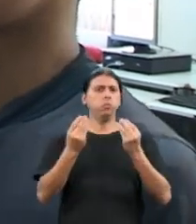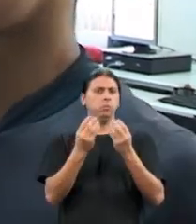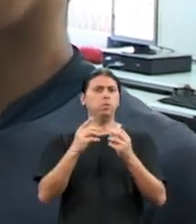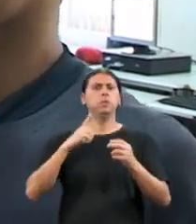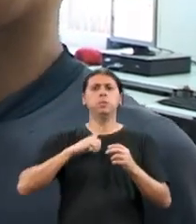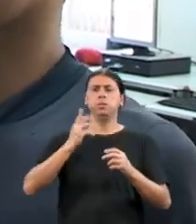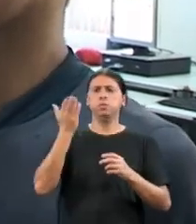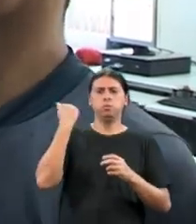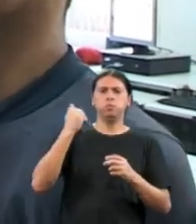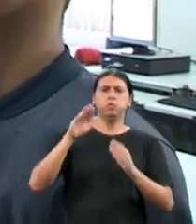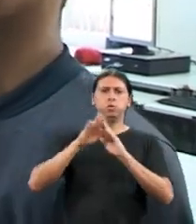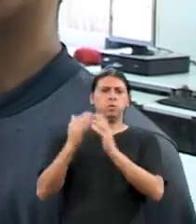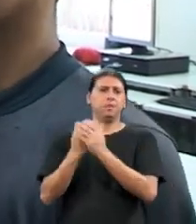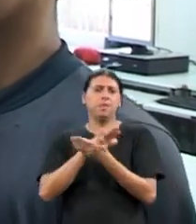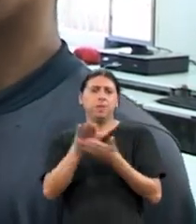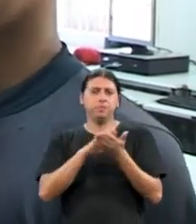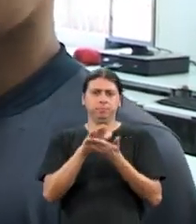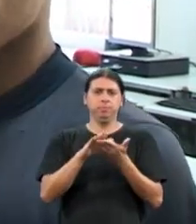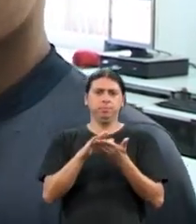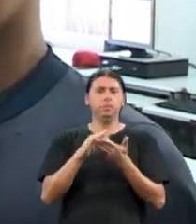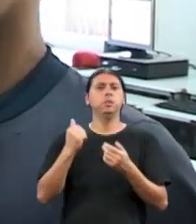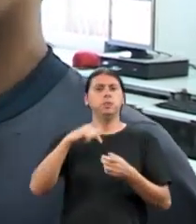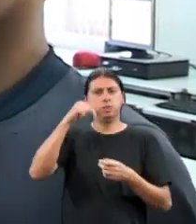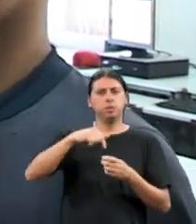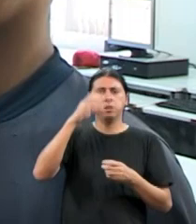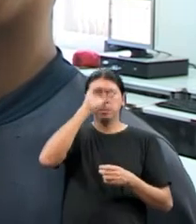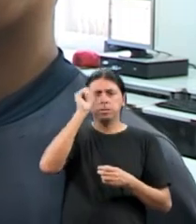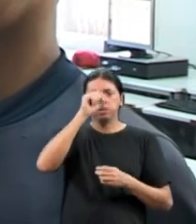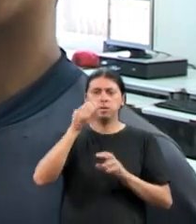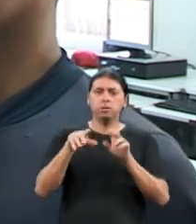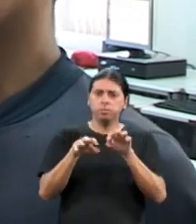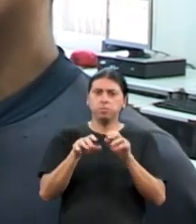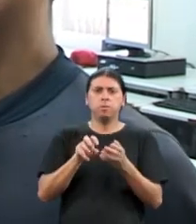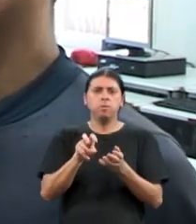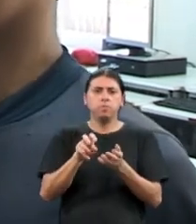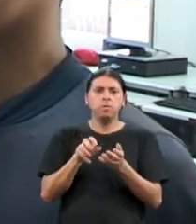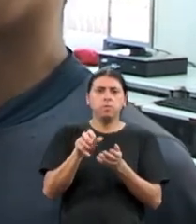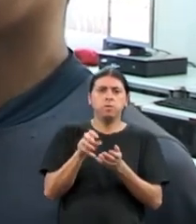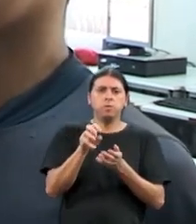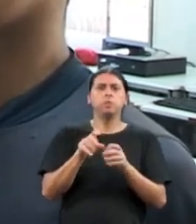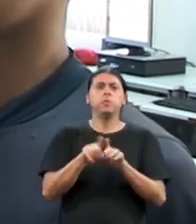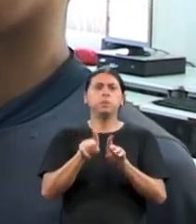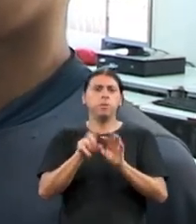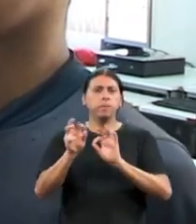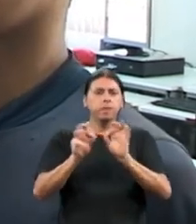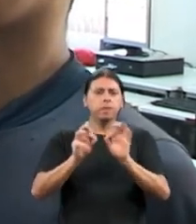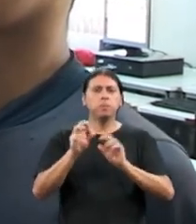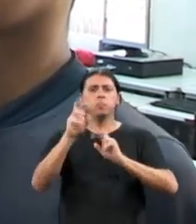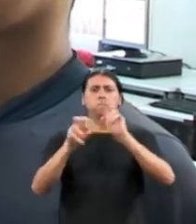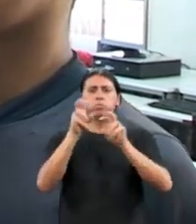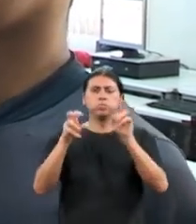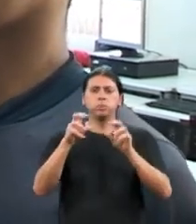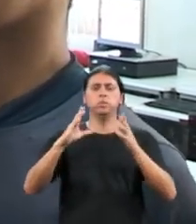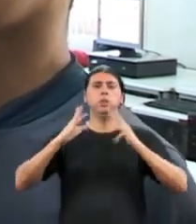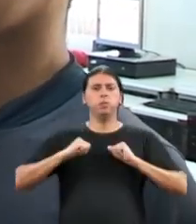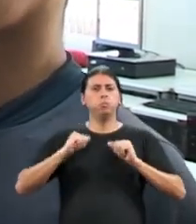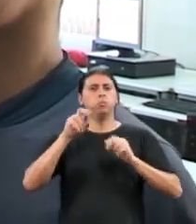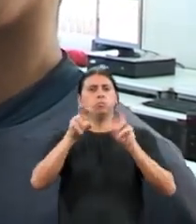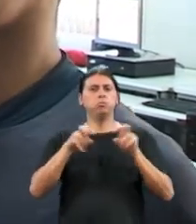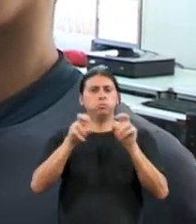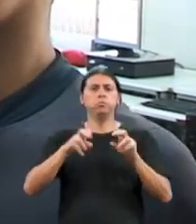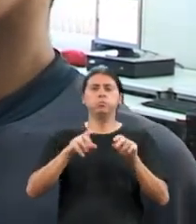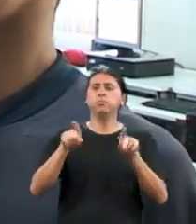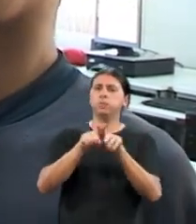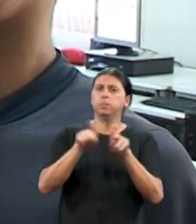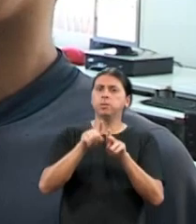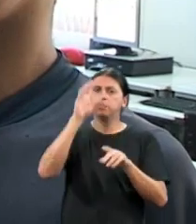não aprende na escola, né? Aqui a gente aprendemos a mexer, a arrumar computador, a formatar. A gente está aprendendo coisas